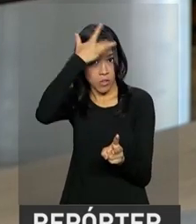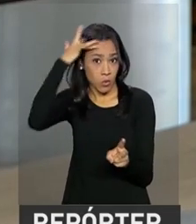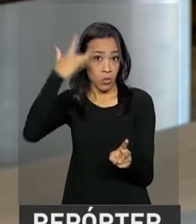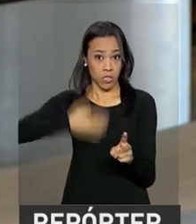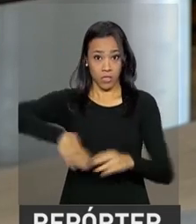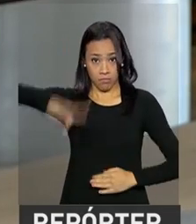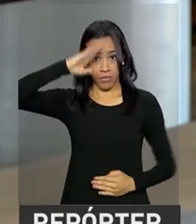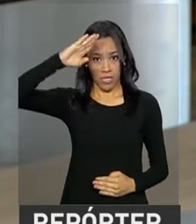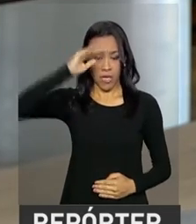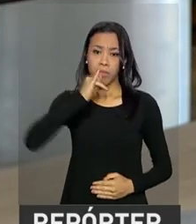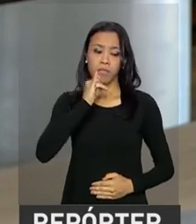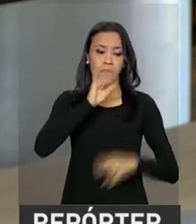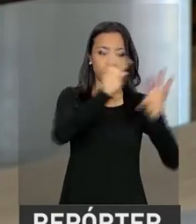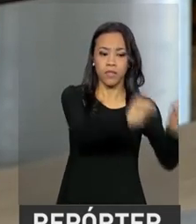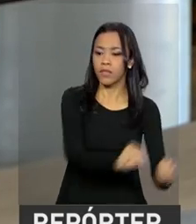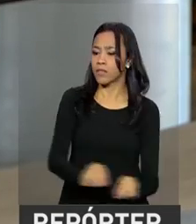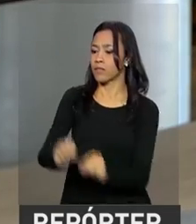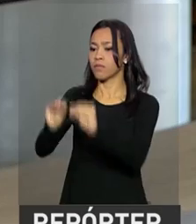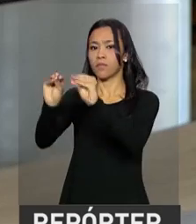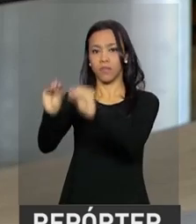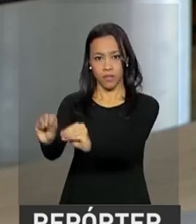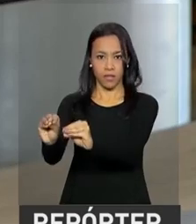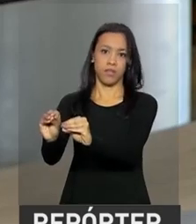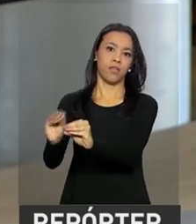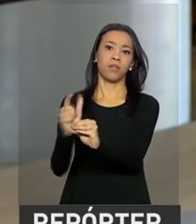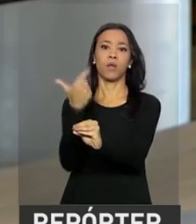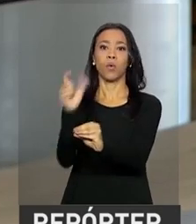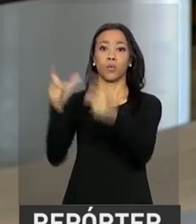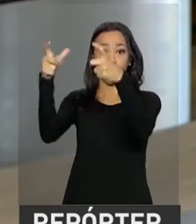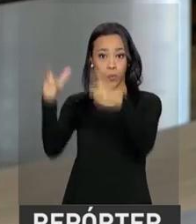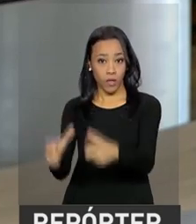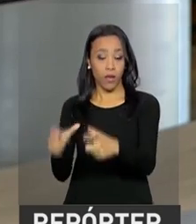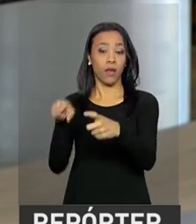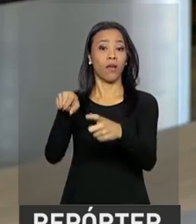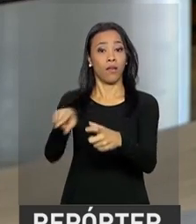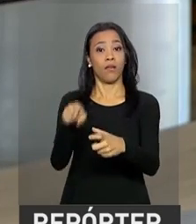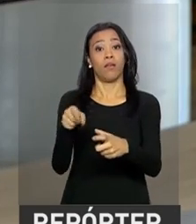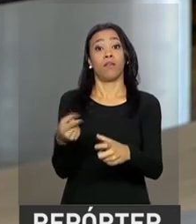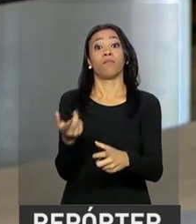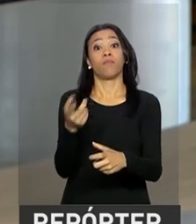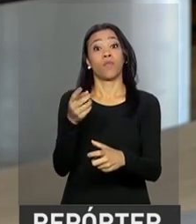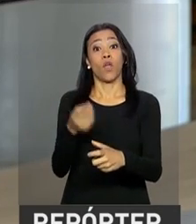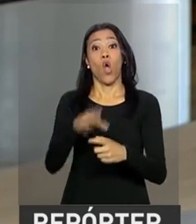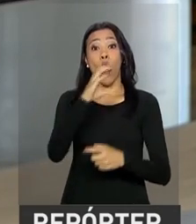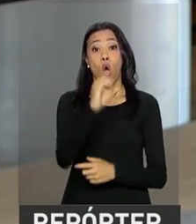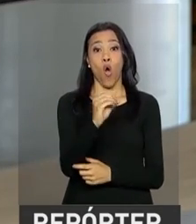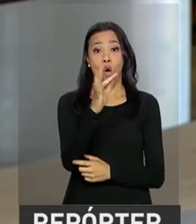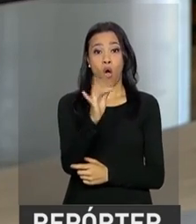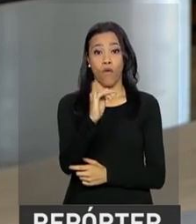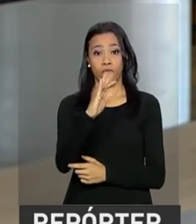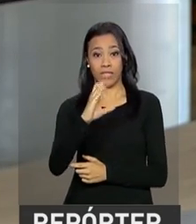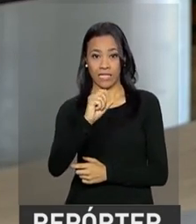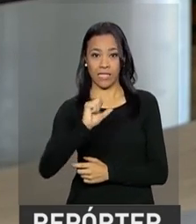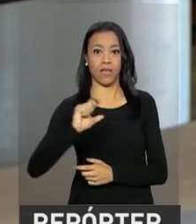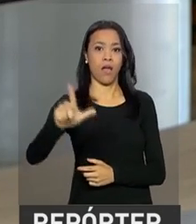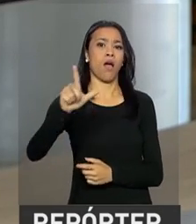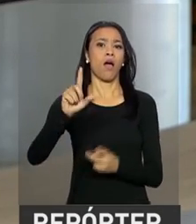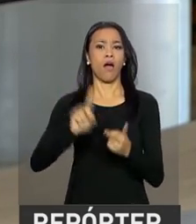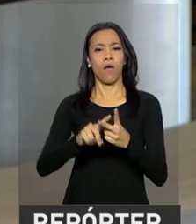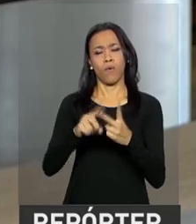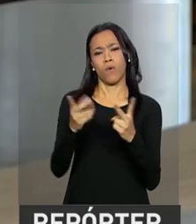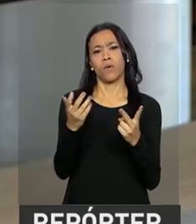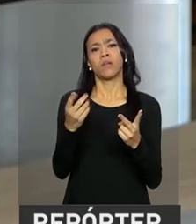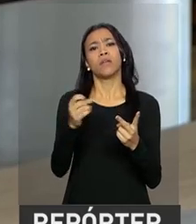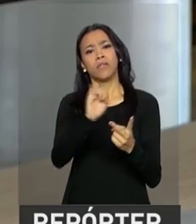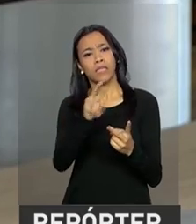exemplo transferir paraa reserva reserva remunerada perdão e oficiais superiores oficiais intermediários e